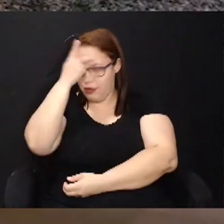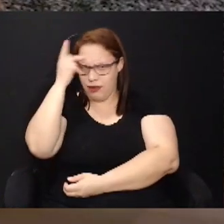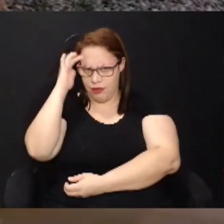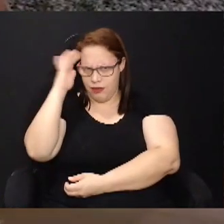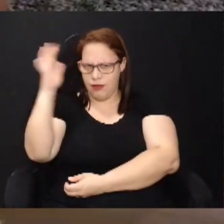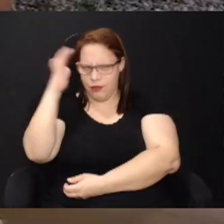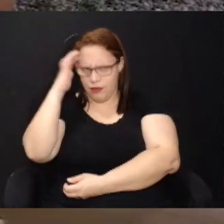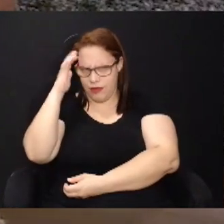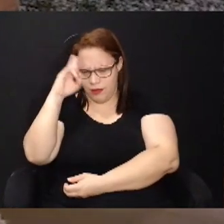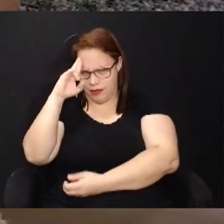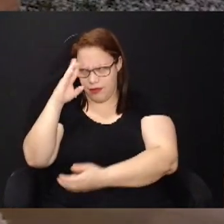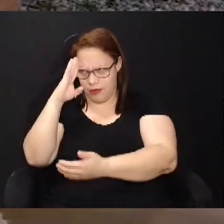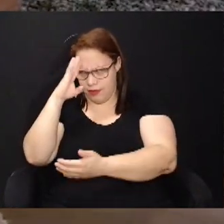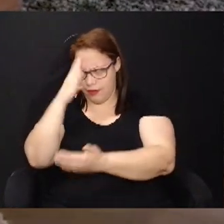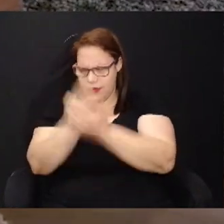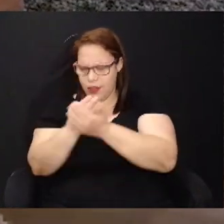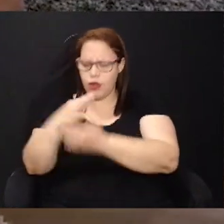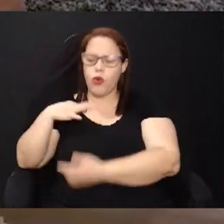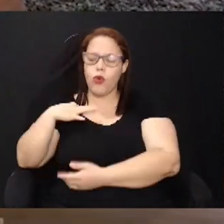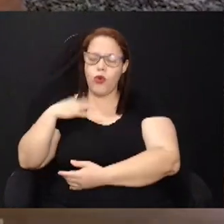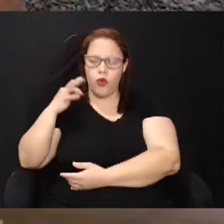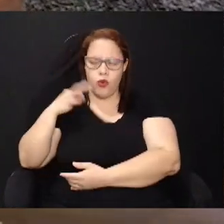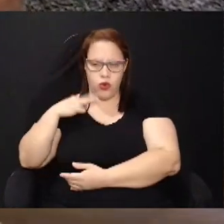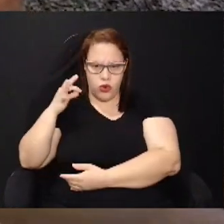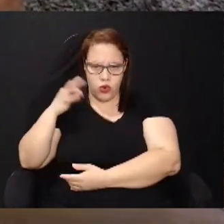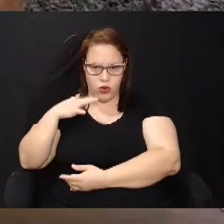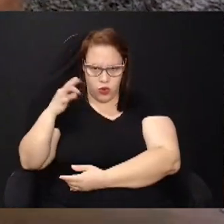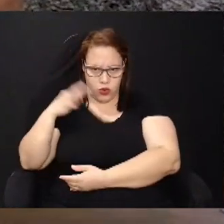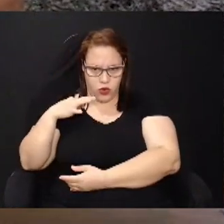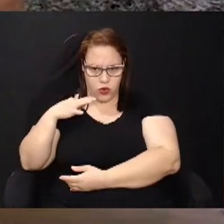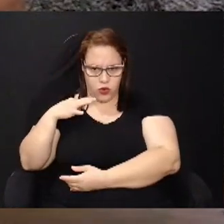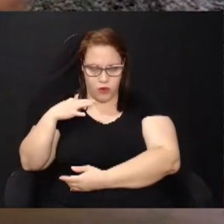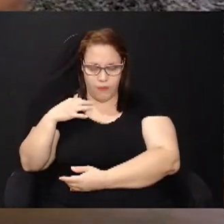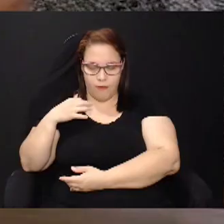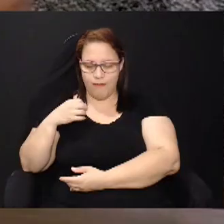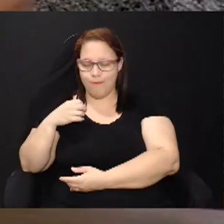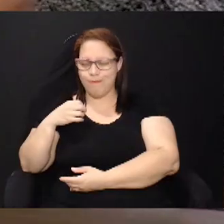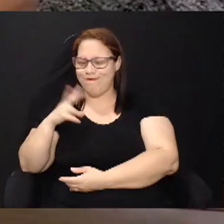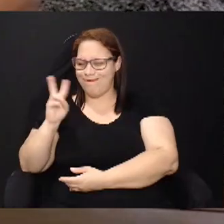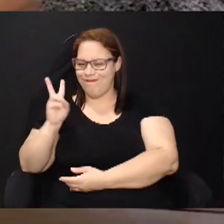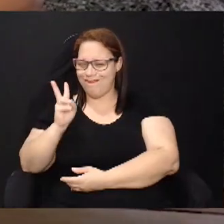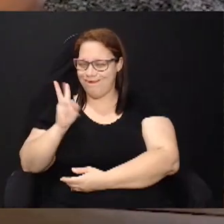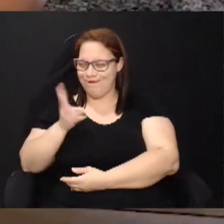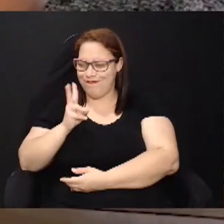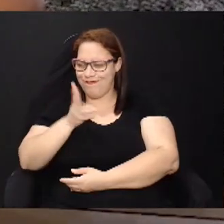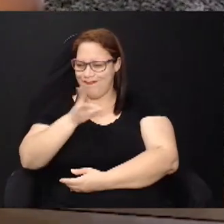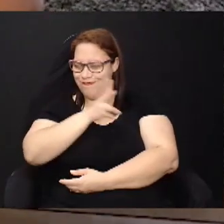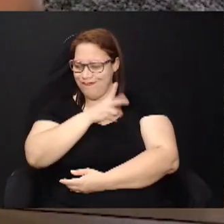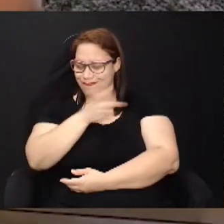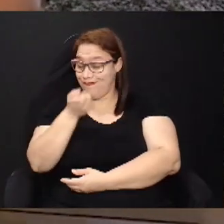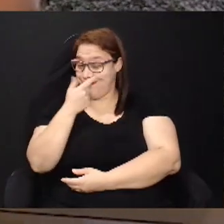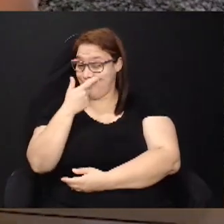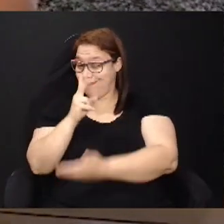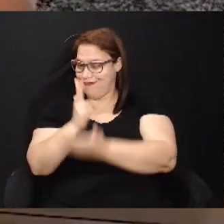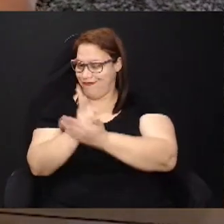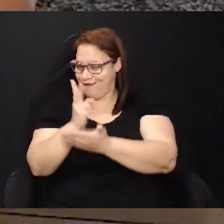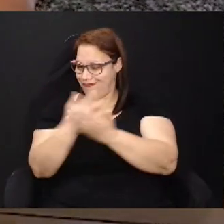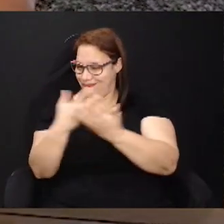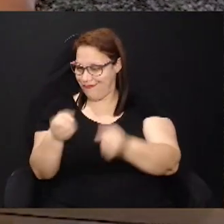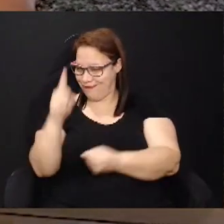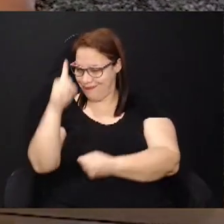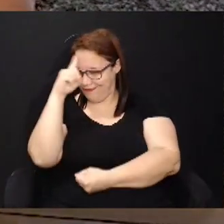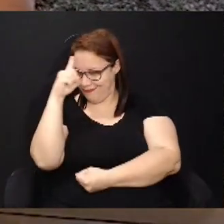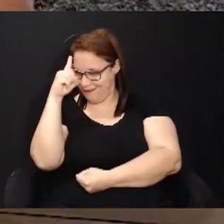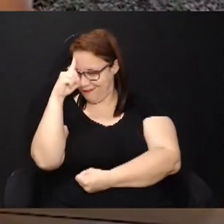que o voluntariado é uma vitamina que a gente precisa tomar, consumir diariamente para ter uma